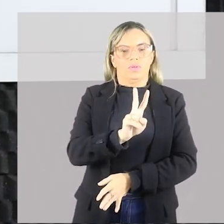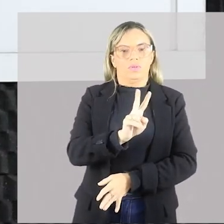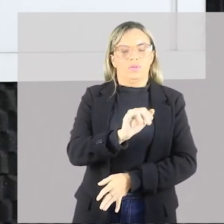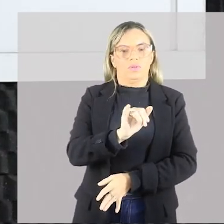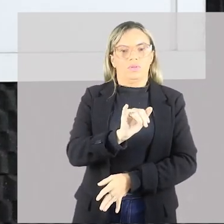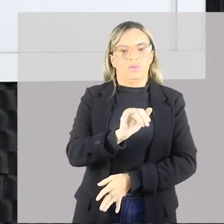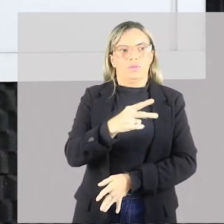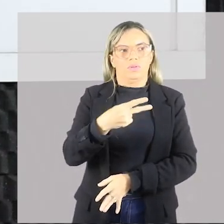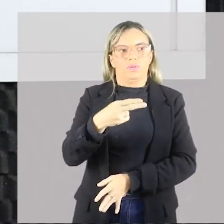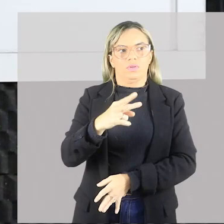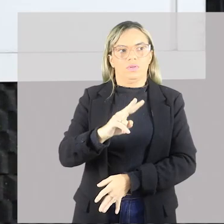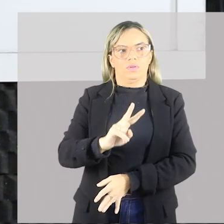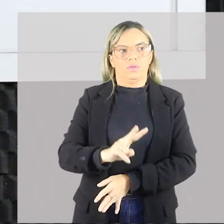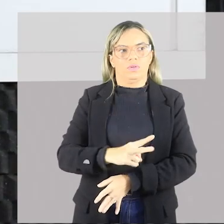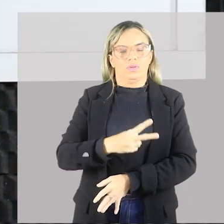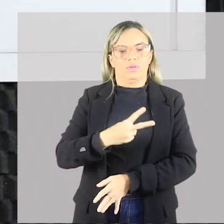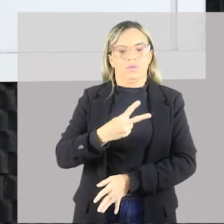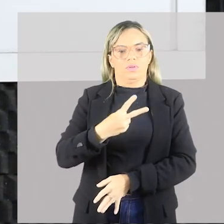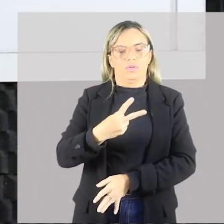daqui dá 24.000